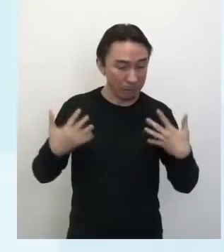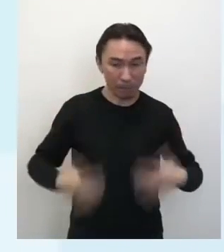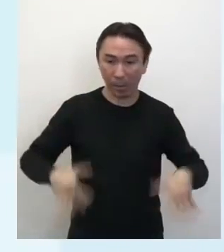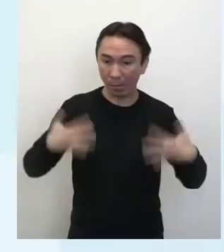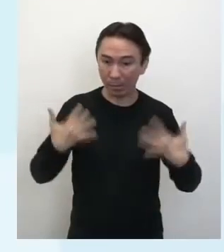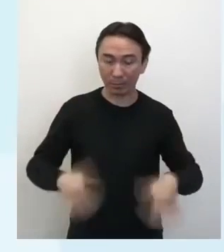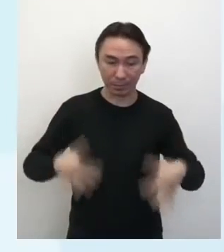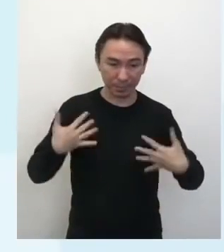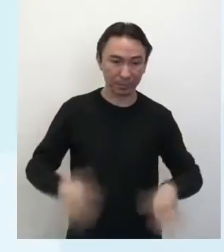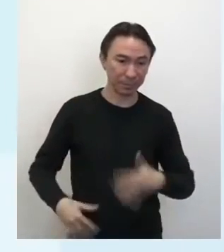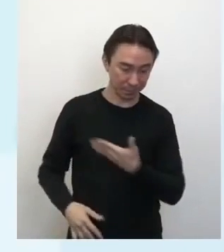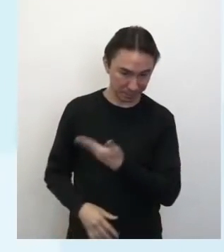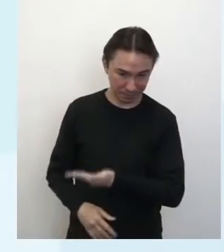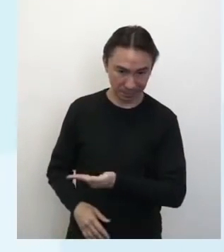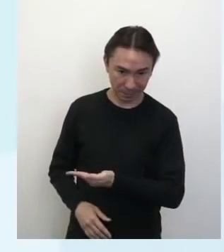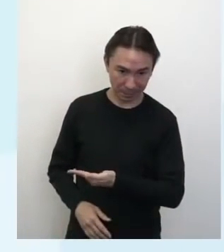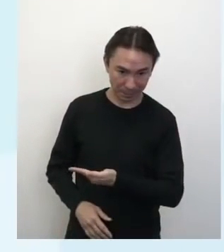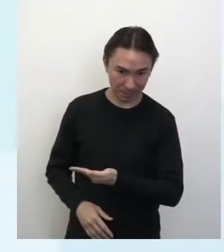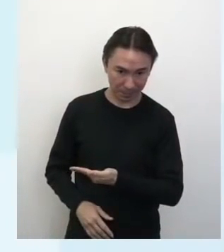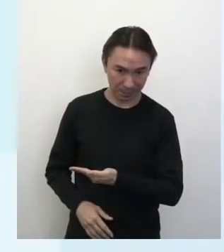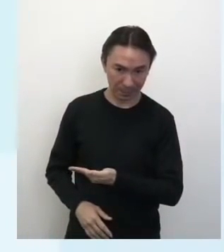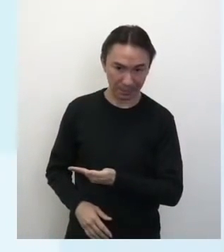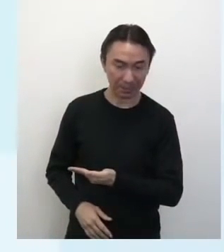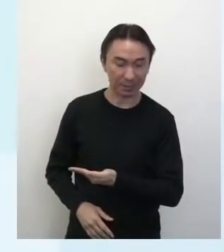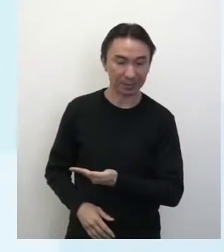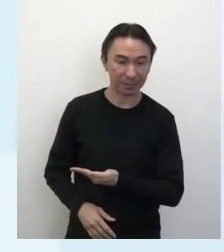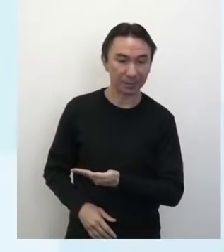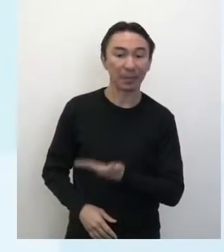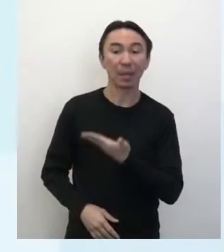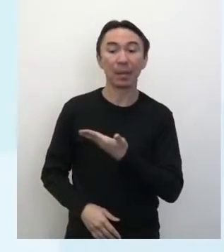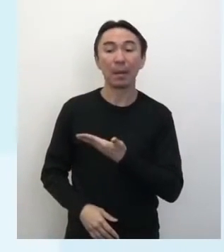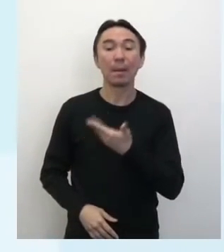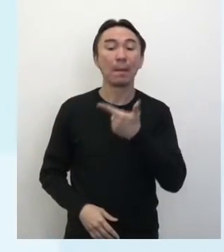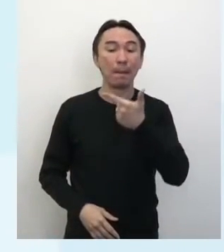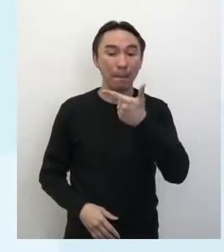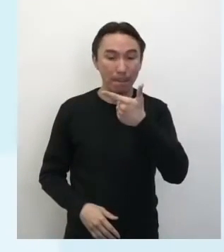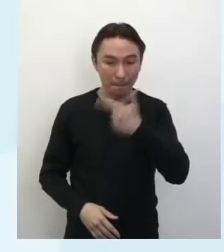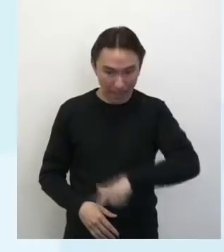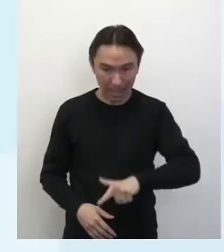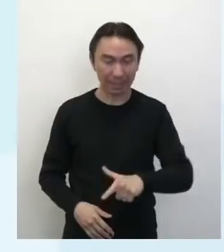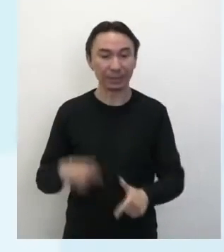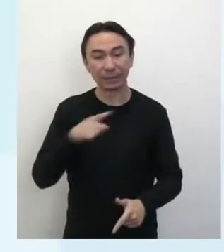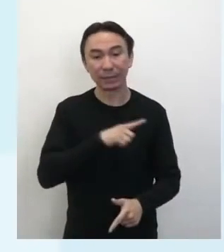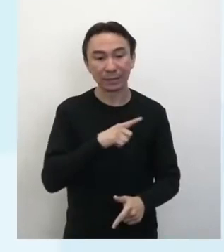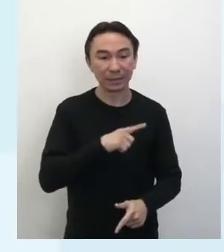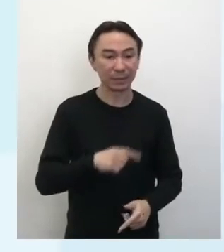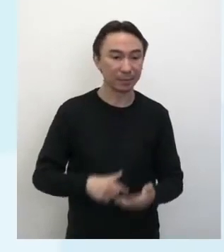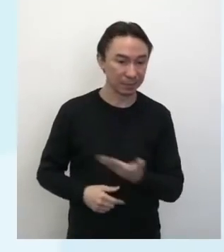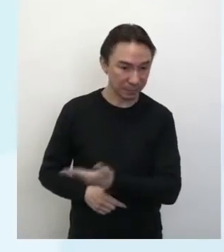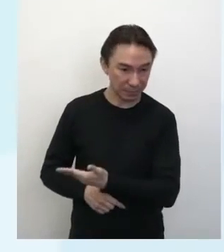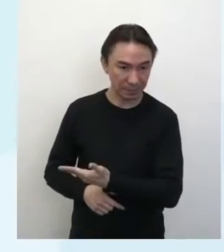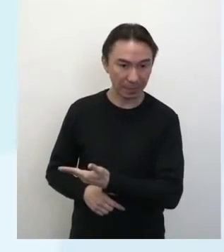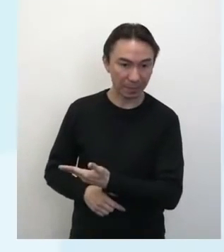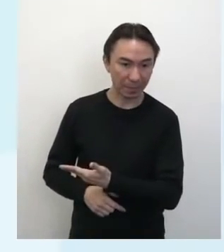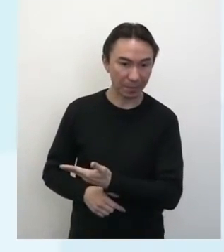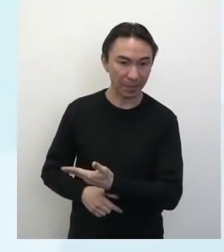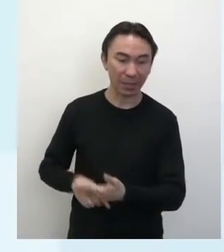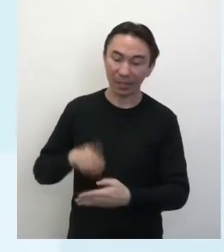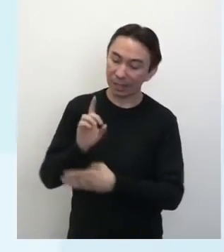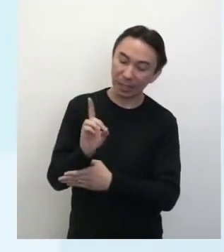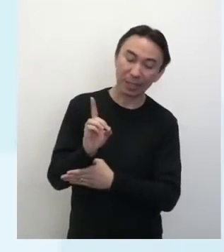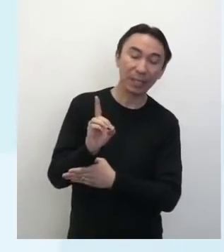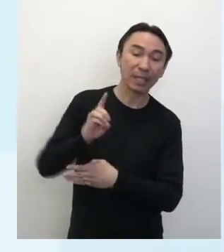milionésima parte de 1 metro quadrado. Você viu aí, né? Além disso, Jonas, nós temos aí também ó, o decímetro quadrado, que